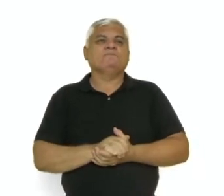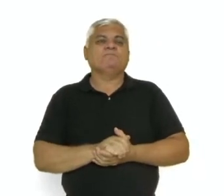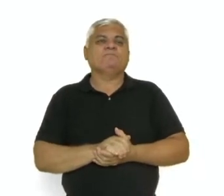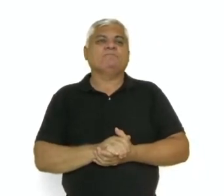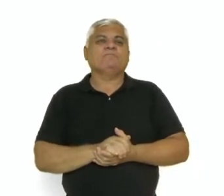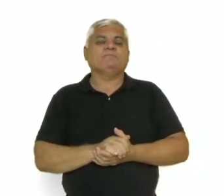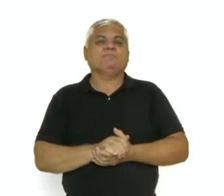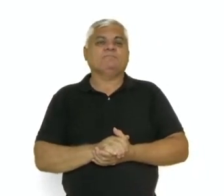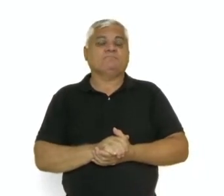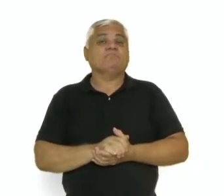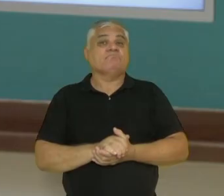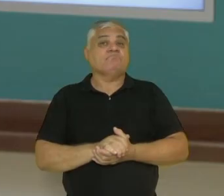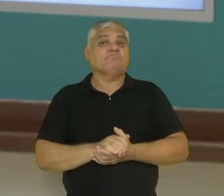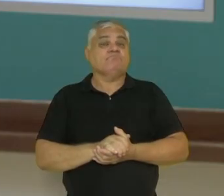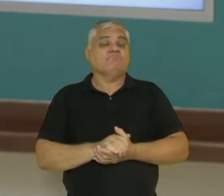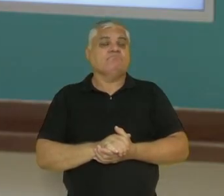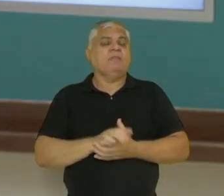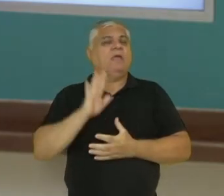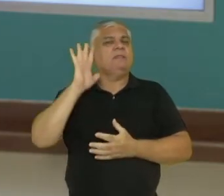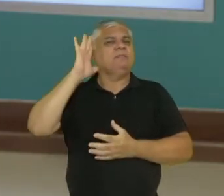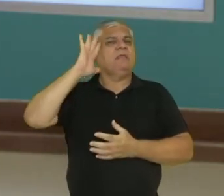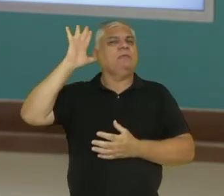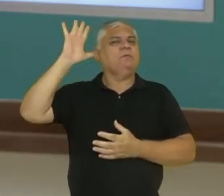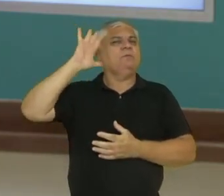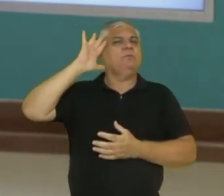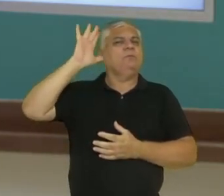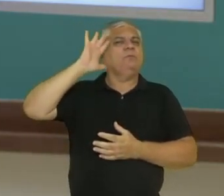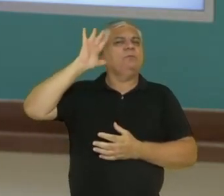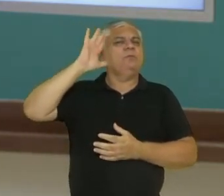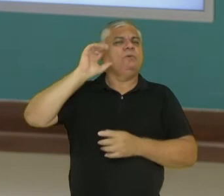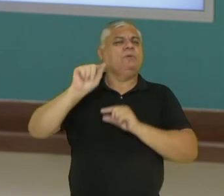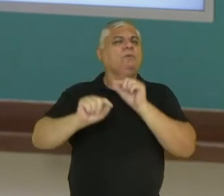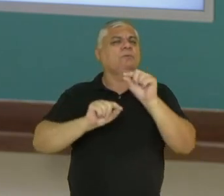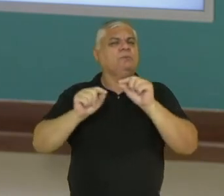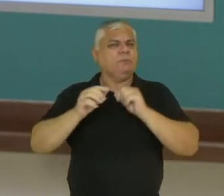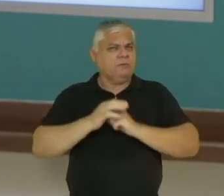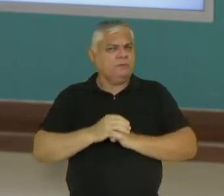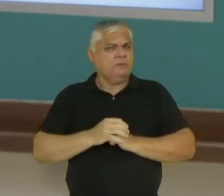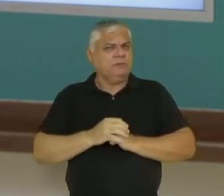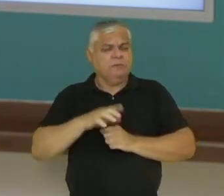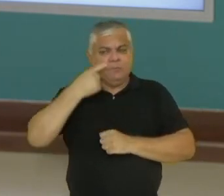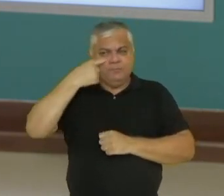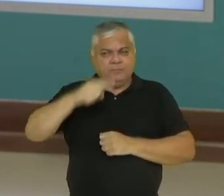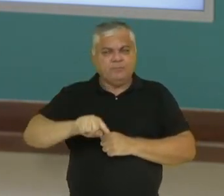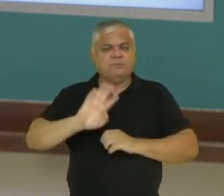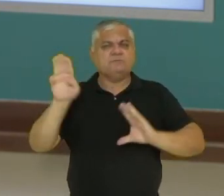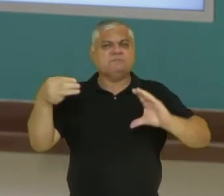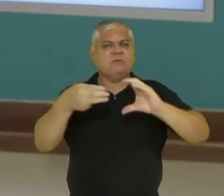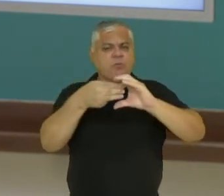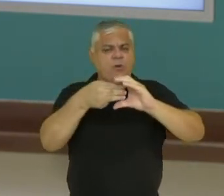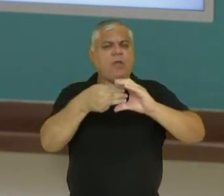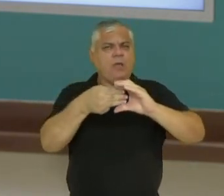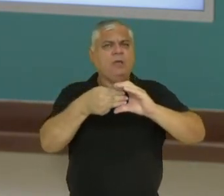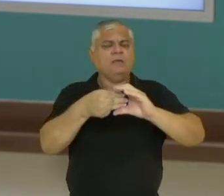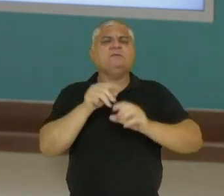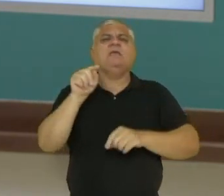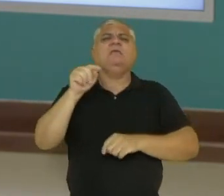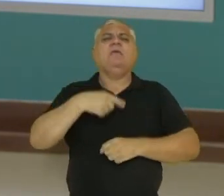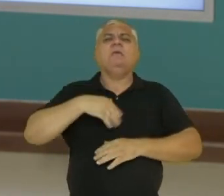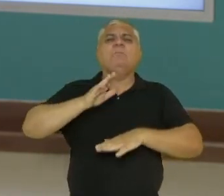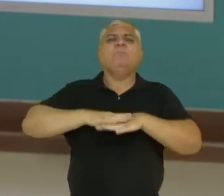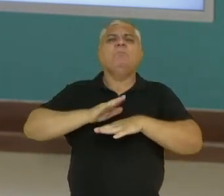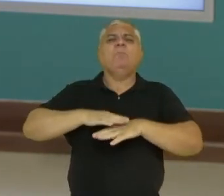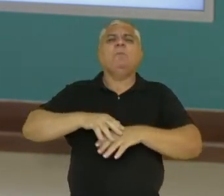numa teoria, já que estamos falando de descoberta celular, professor, você ainda não me contou quem que